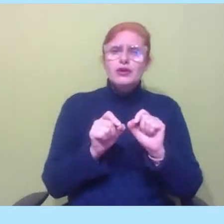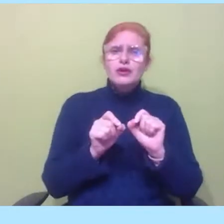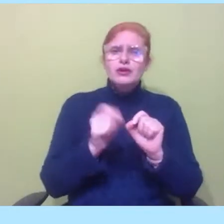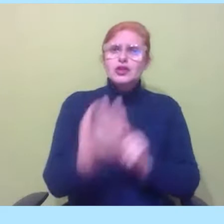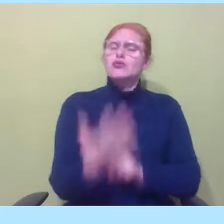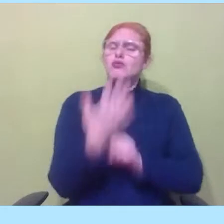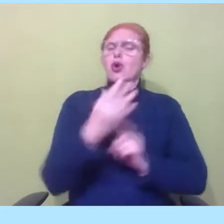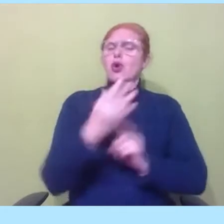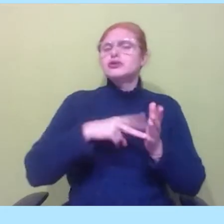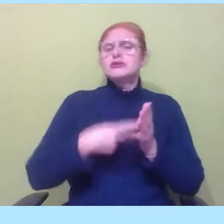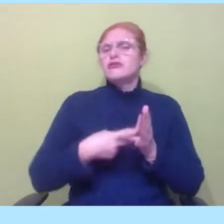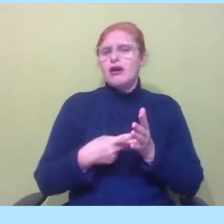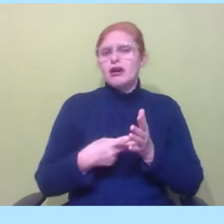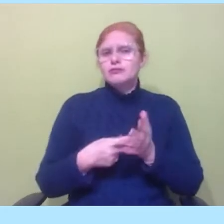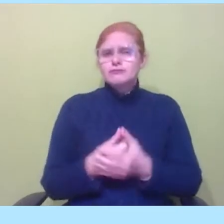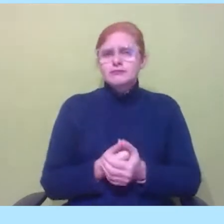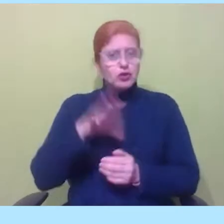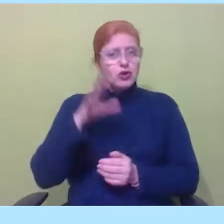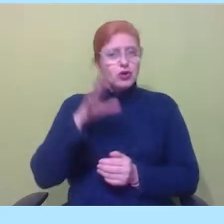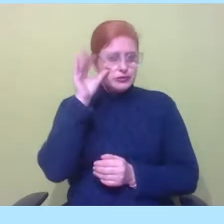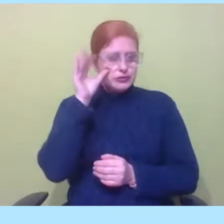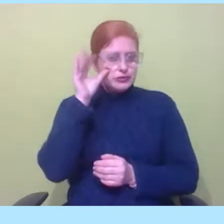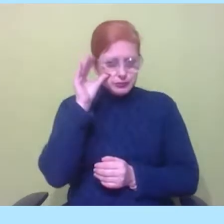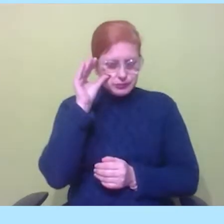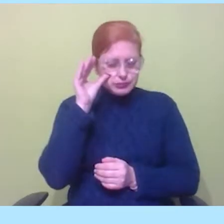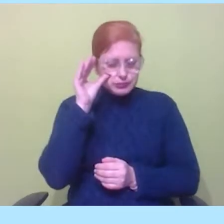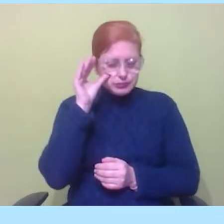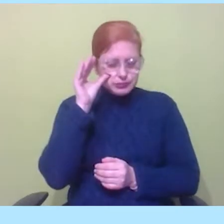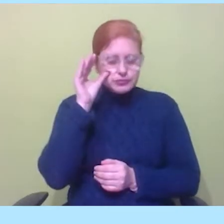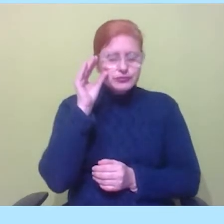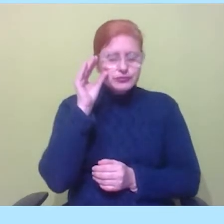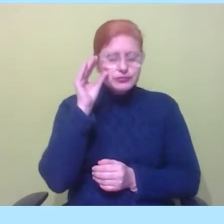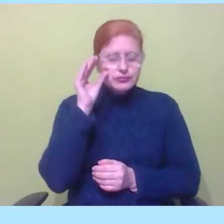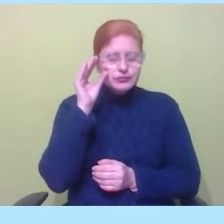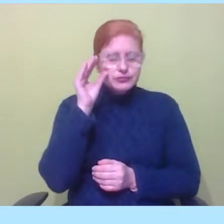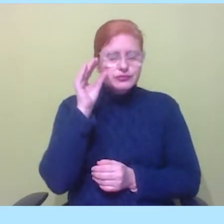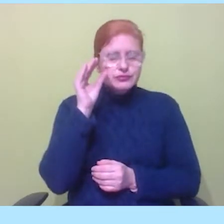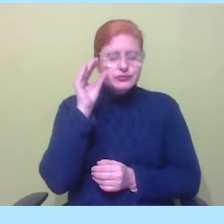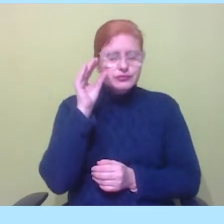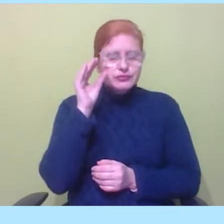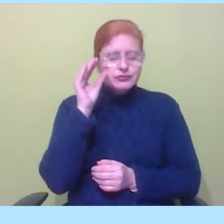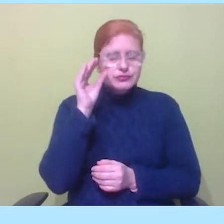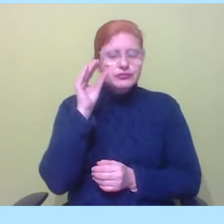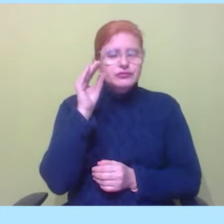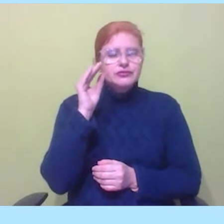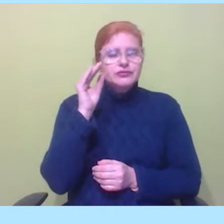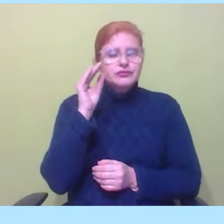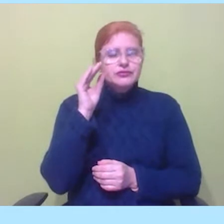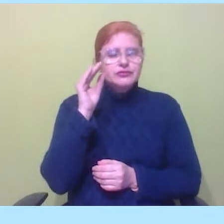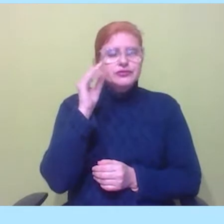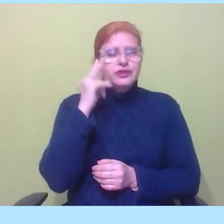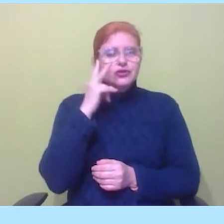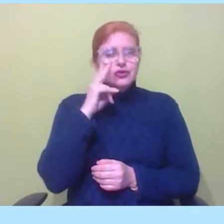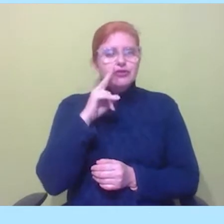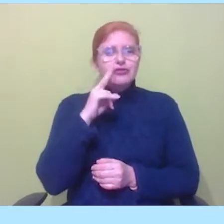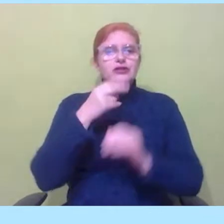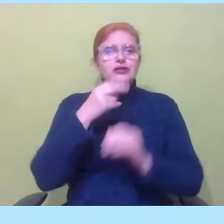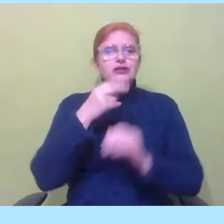uma observação aqui, que eu estou vendo aqui no chat que tem algumas pessoas que estão tendo problemas de escutar,